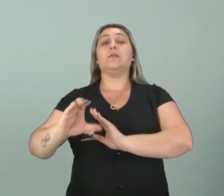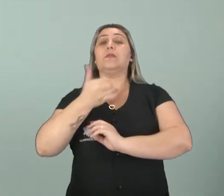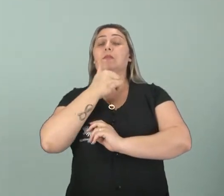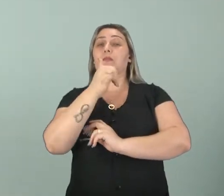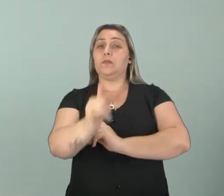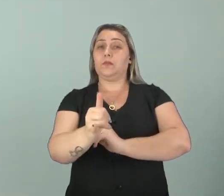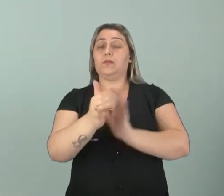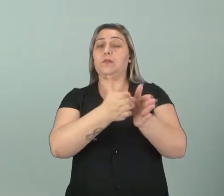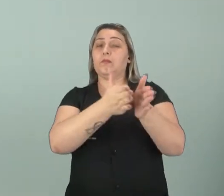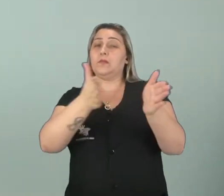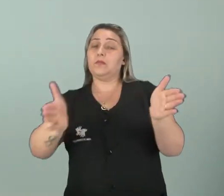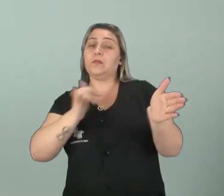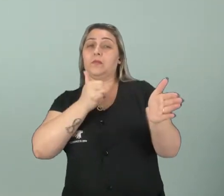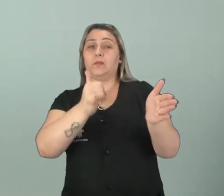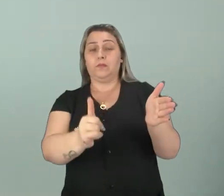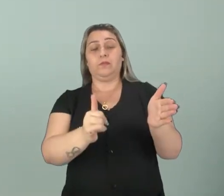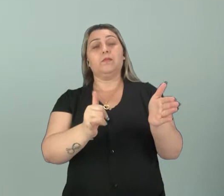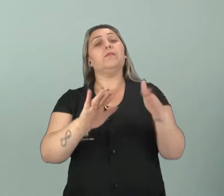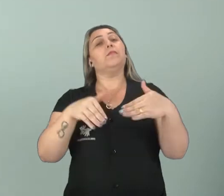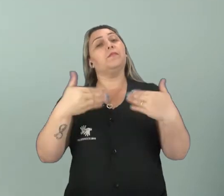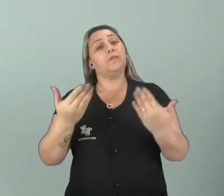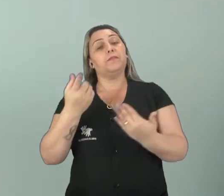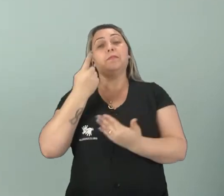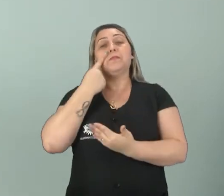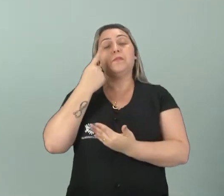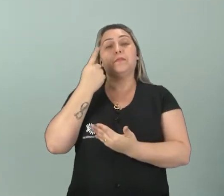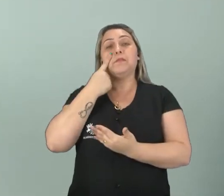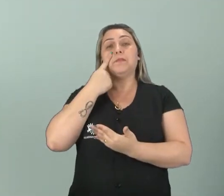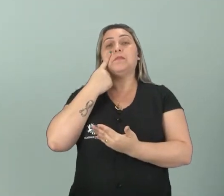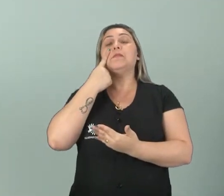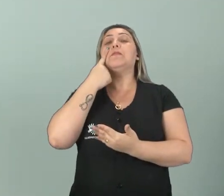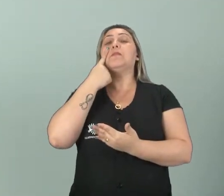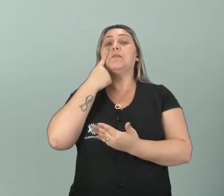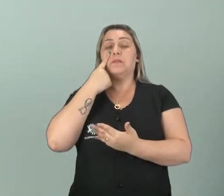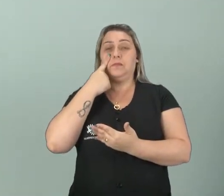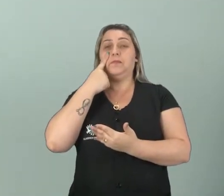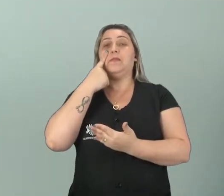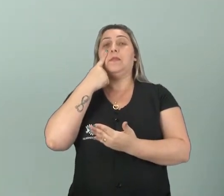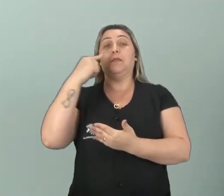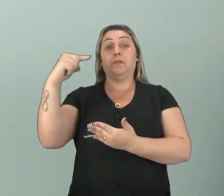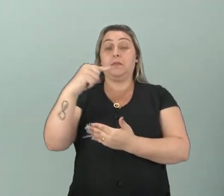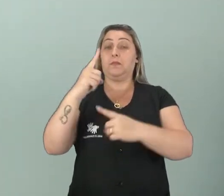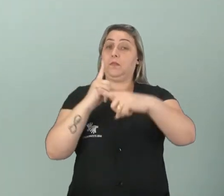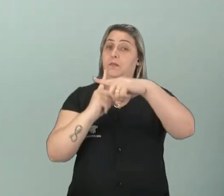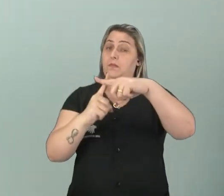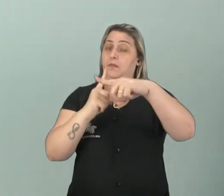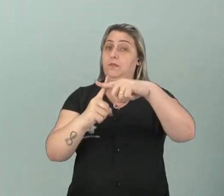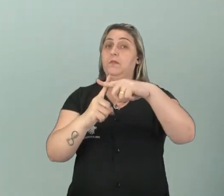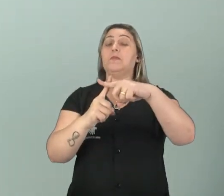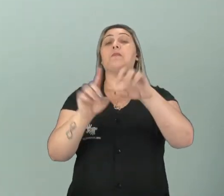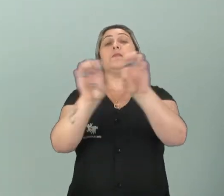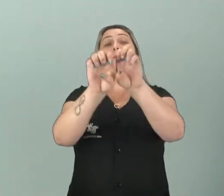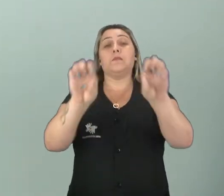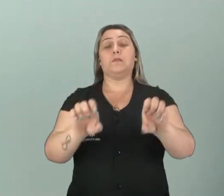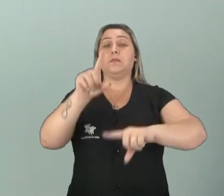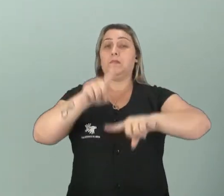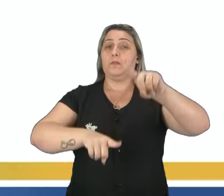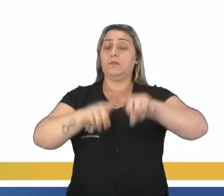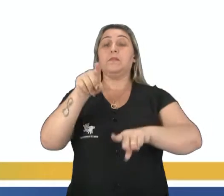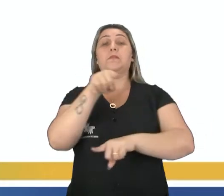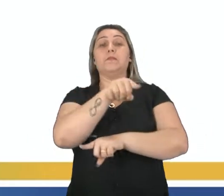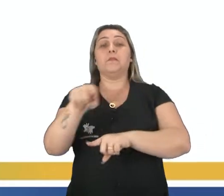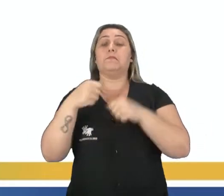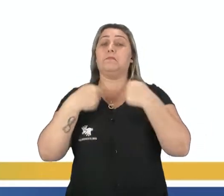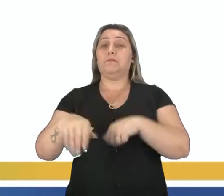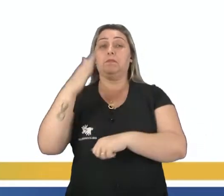de eletrização. Claro, a gente vai ver esses processos a partir da carga elétrica que está na estrutura dos materiais. Então, para isso, você tem que